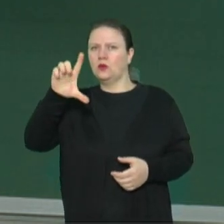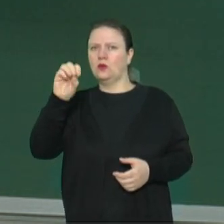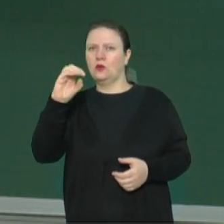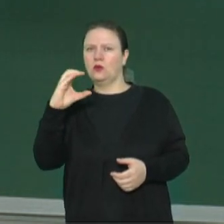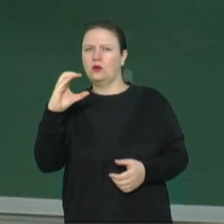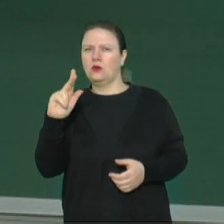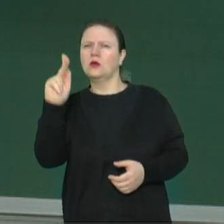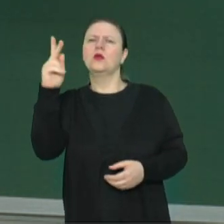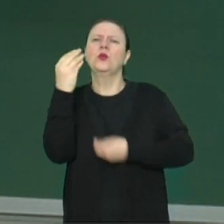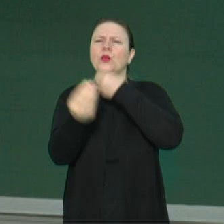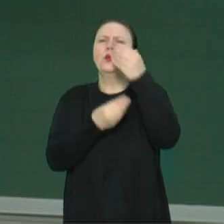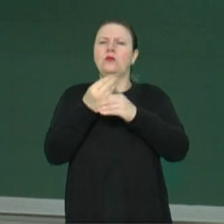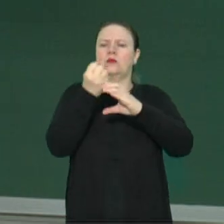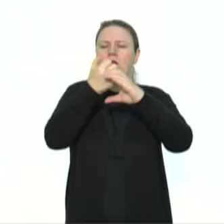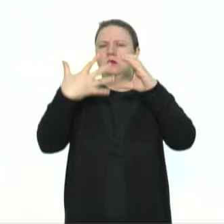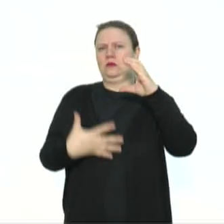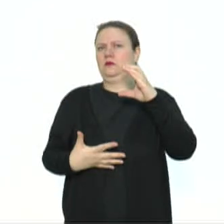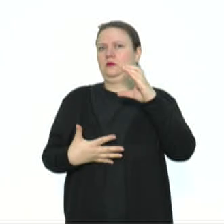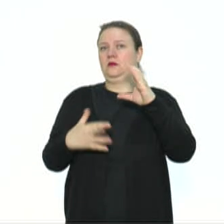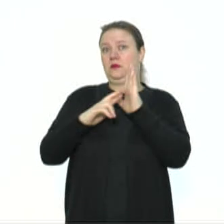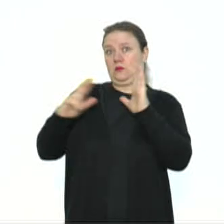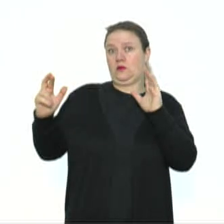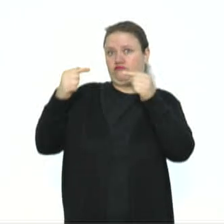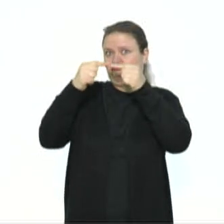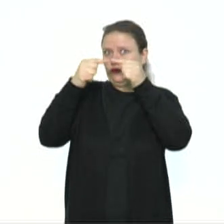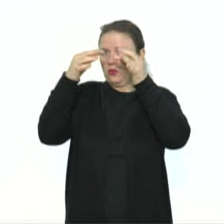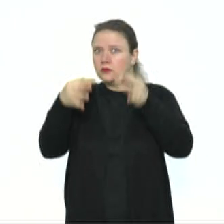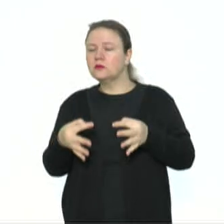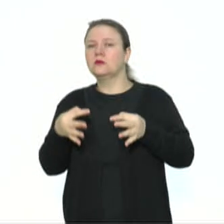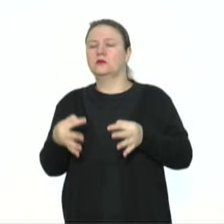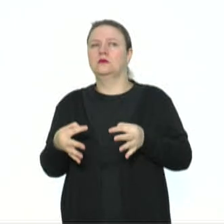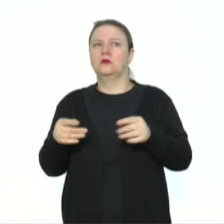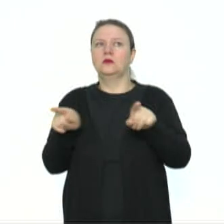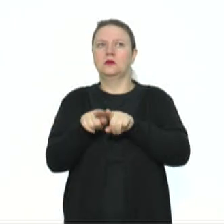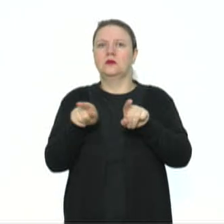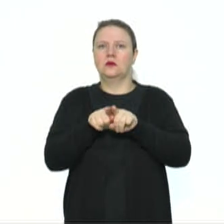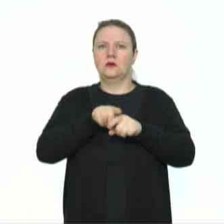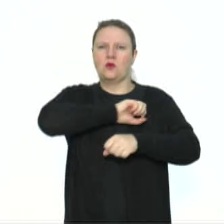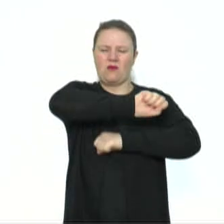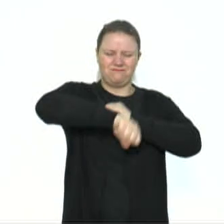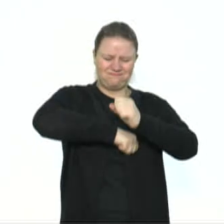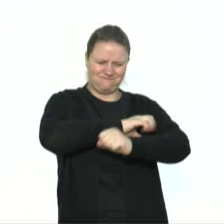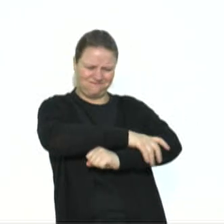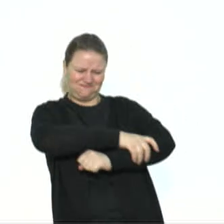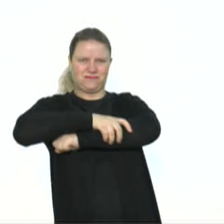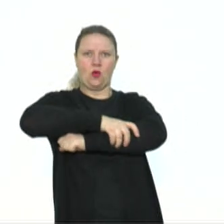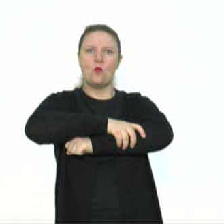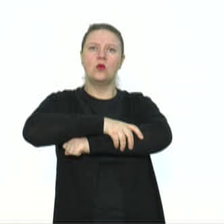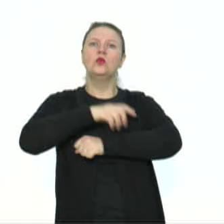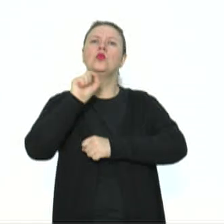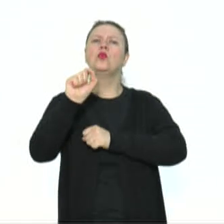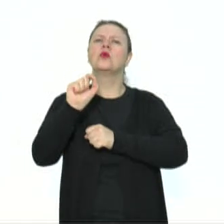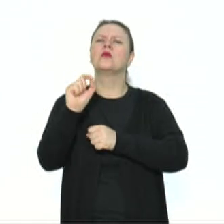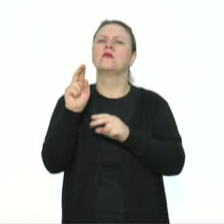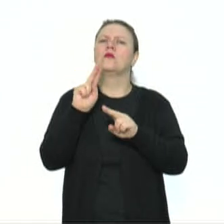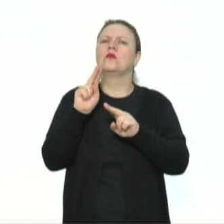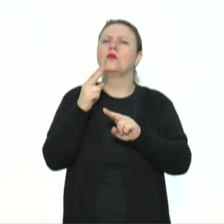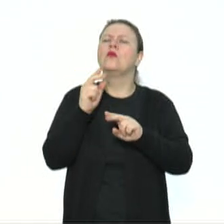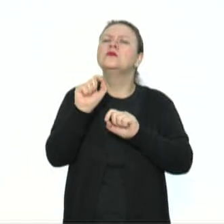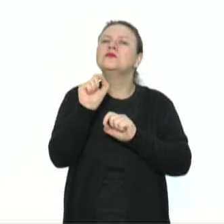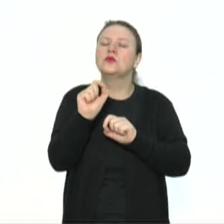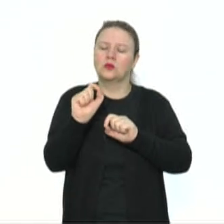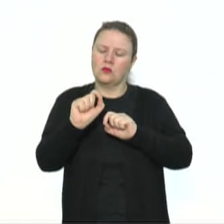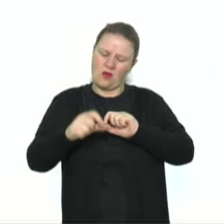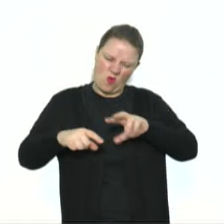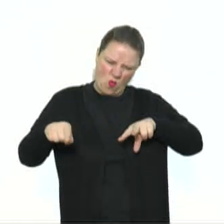se caracterizar. Resposta correta, então, lá o quê? Ele também é chamado de chave de braço, né, ele vai consistir o quê? Em colocar